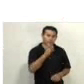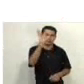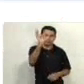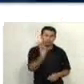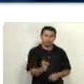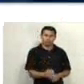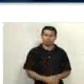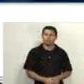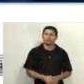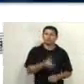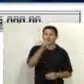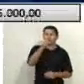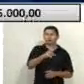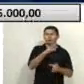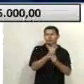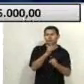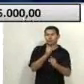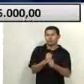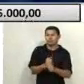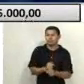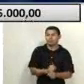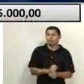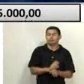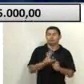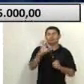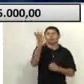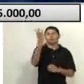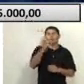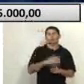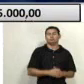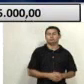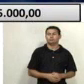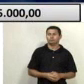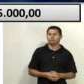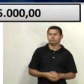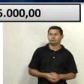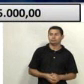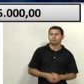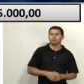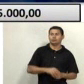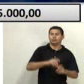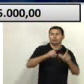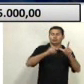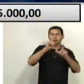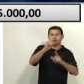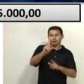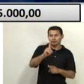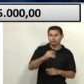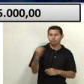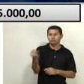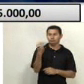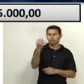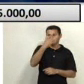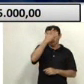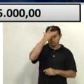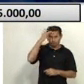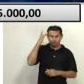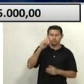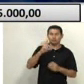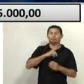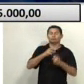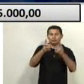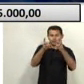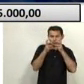43,32%. Essa seria a probabilidade desse evento acontecer. O item D, bastante interessante também, pessoal. O que a